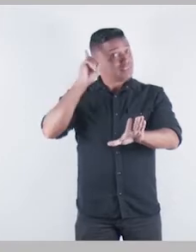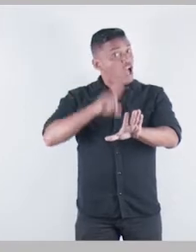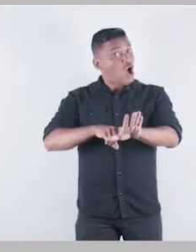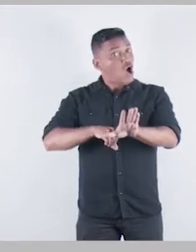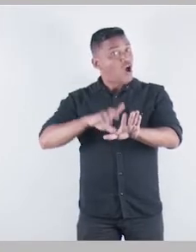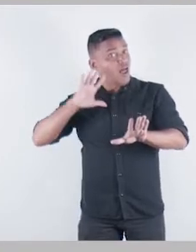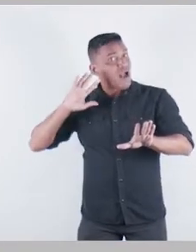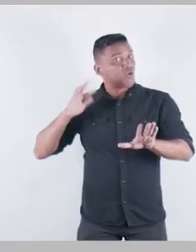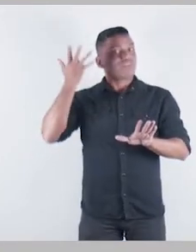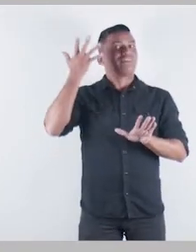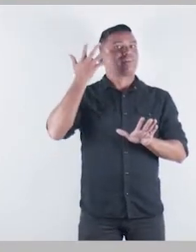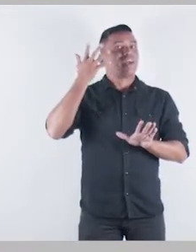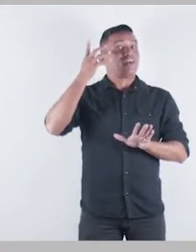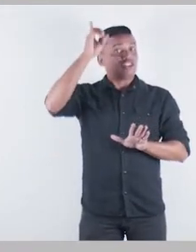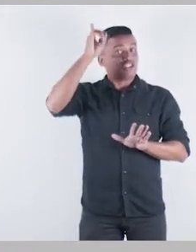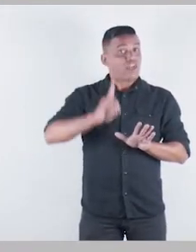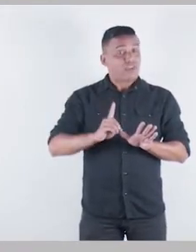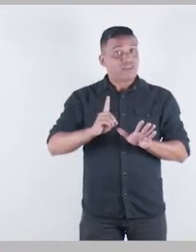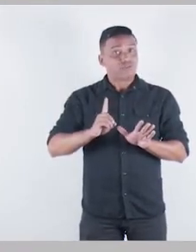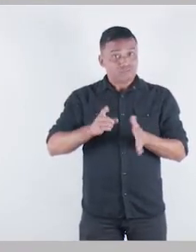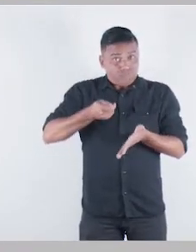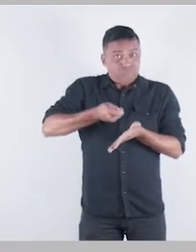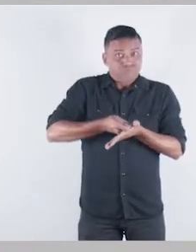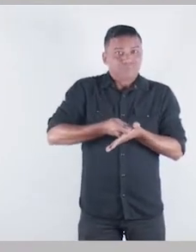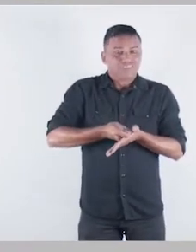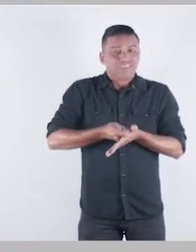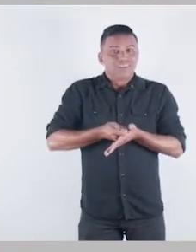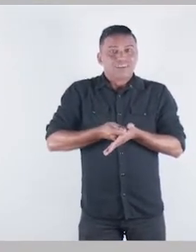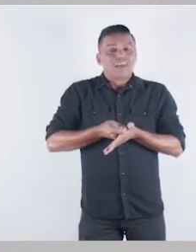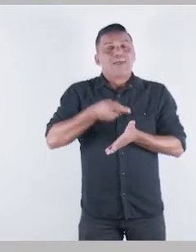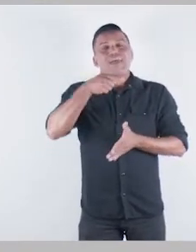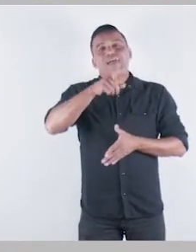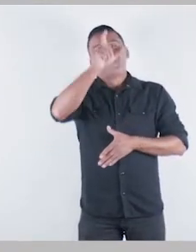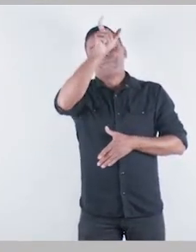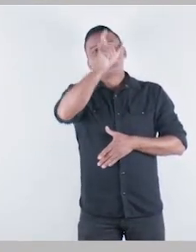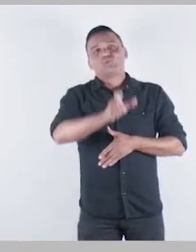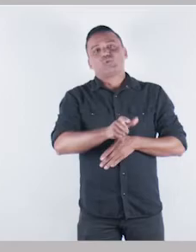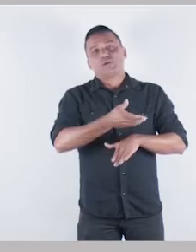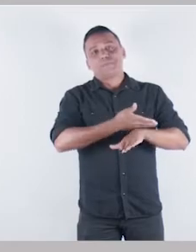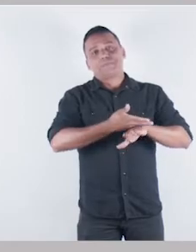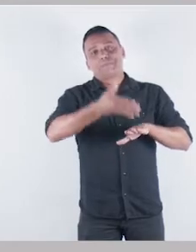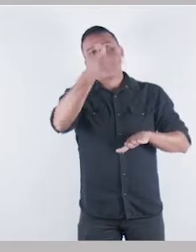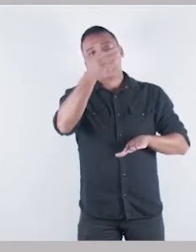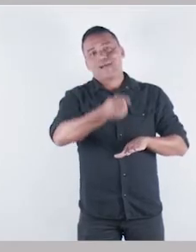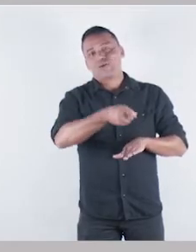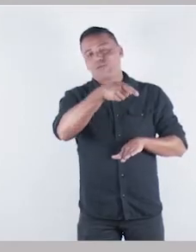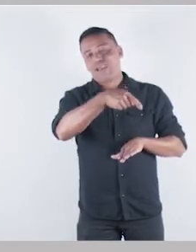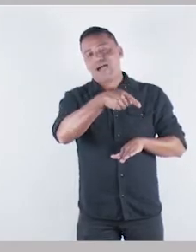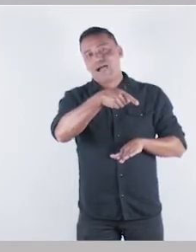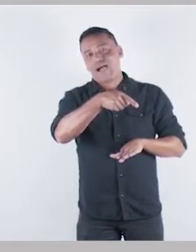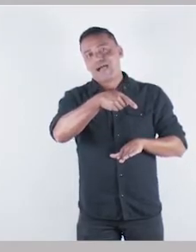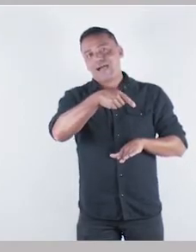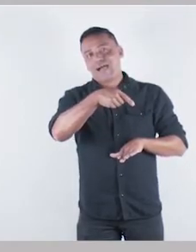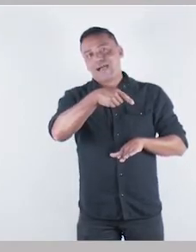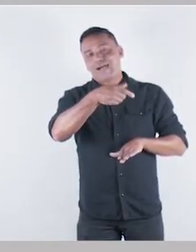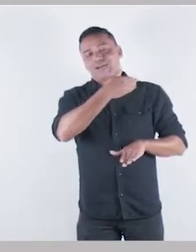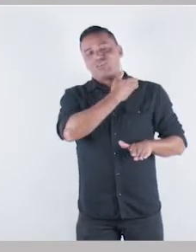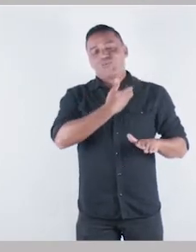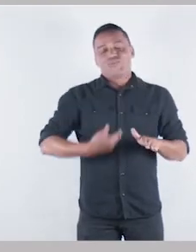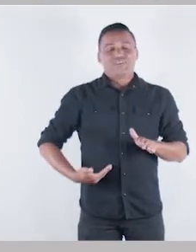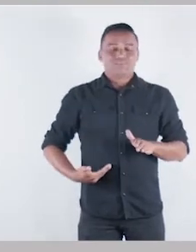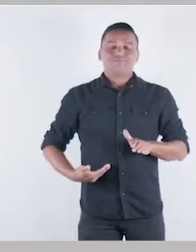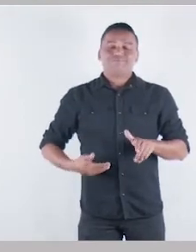o operador desse direito geralmente é um branco que está dentro da máquina do Estado, e aí ele também já se